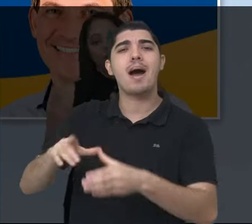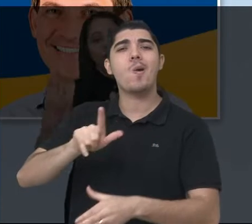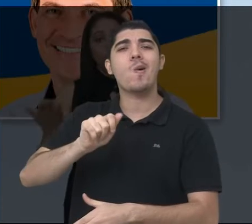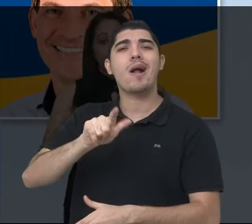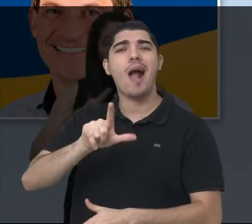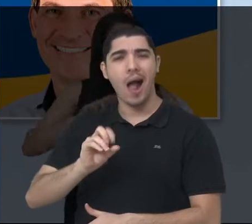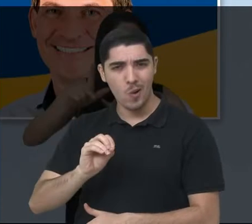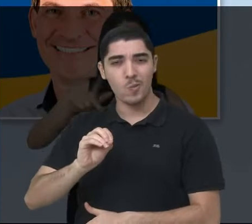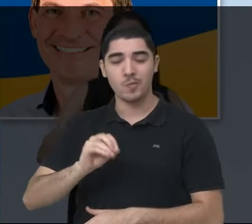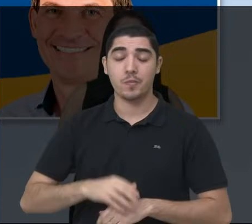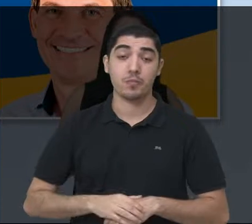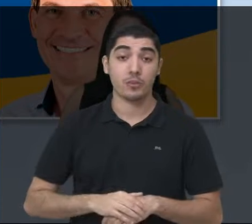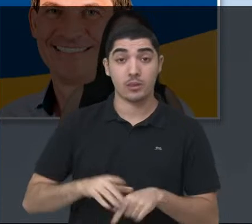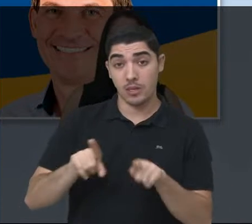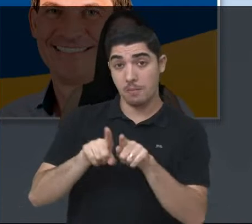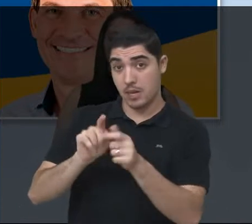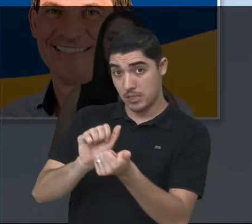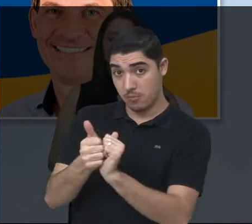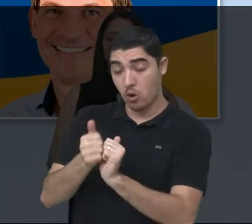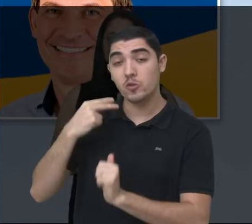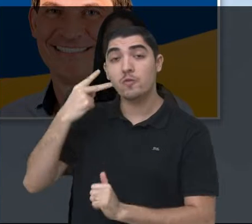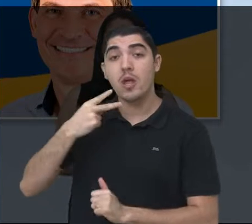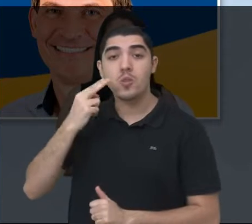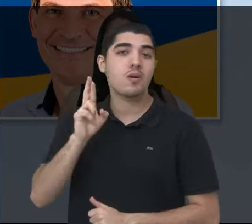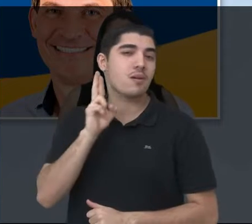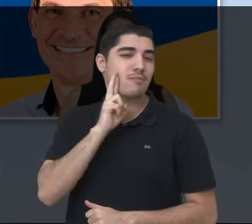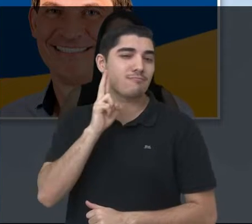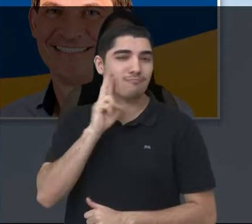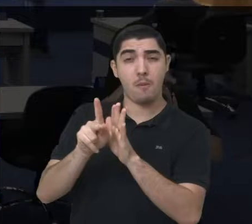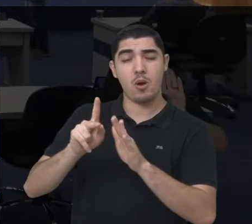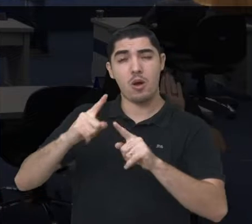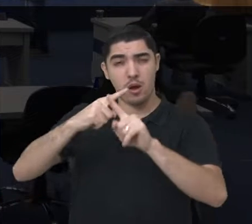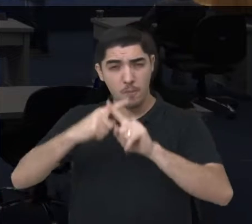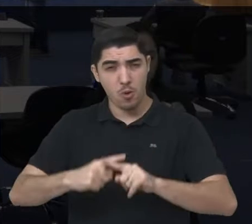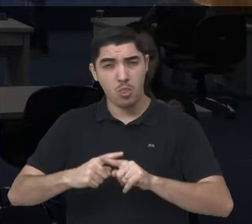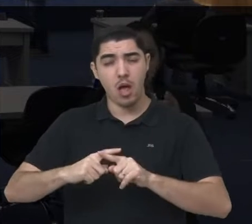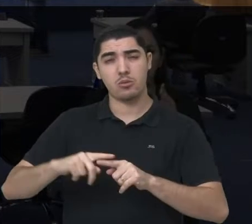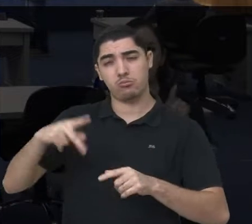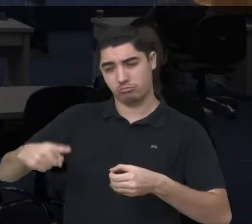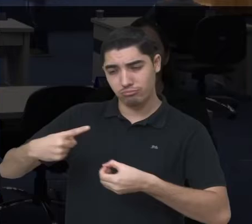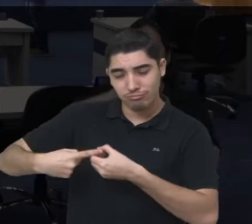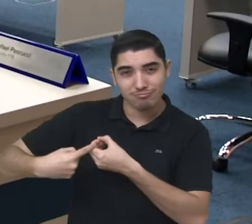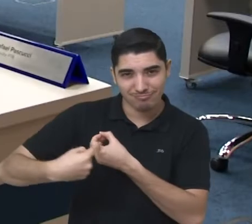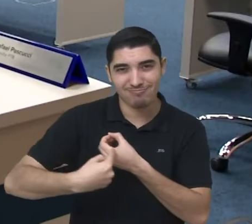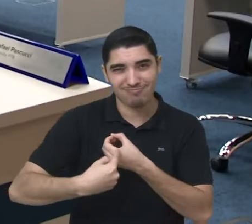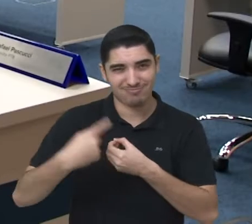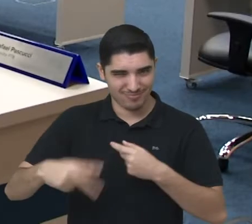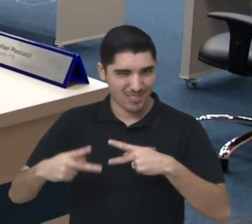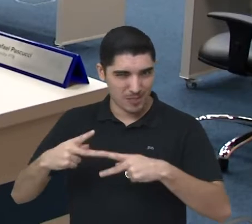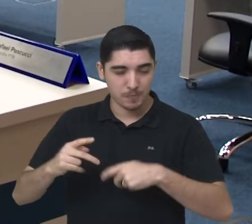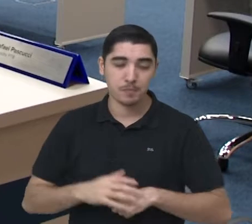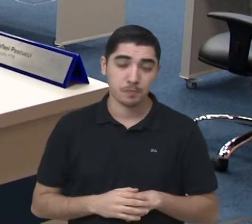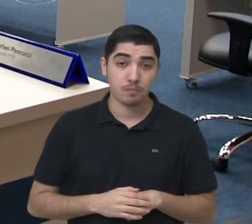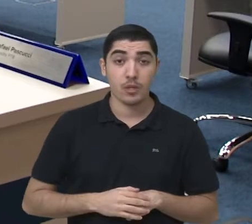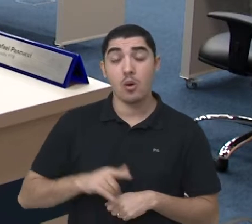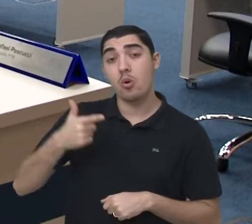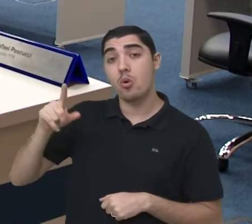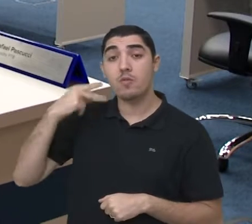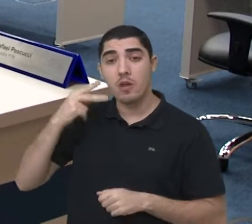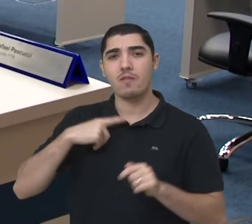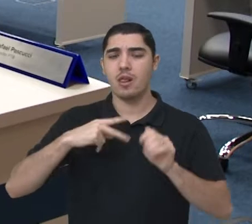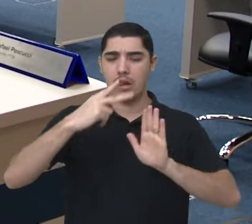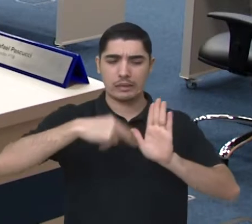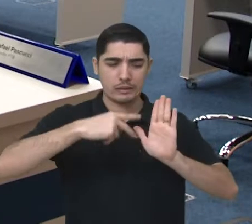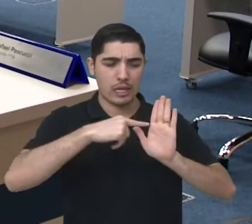Branco. E o esporte foi o assunto abordado pelo vereador Renato Santiago. Ainda na sessão, os vereadores fizeram a leitura de uma série